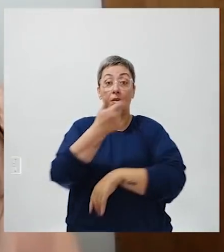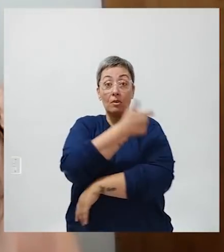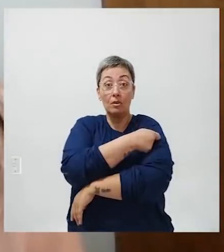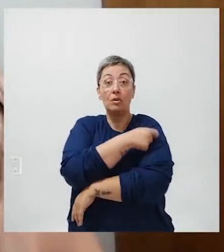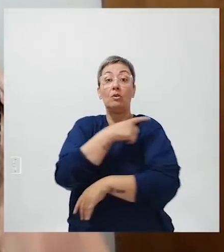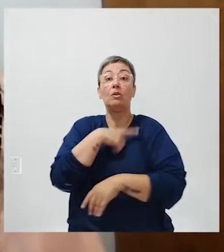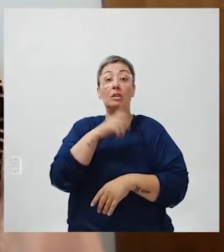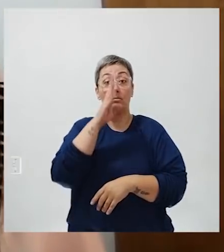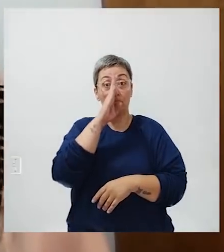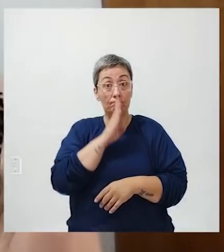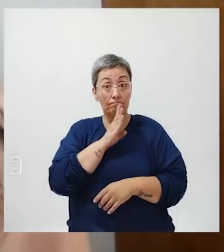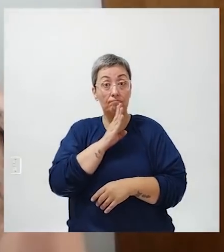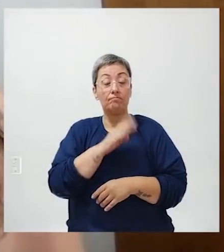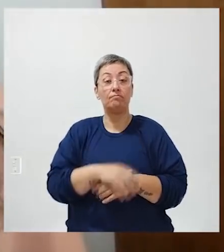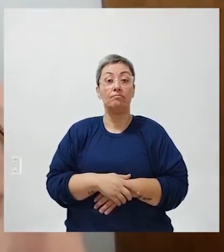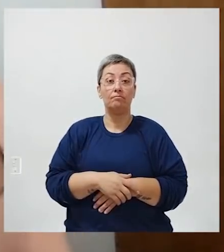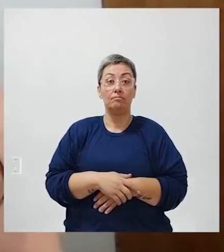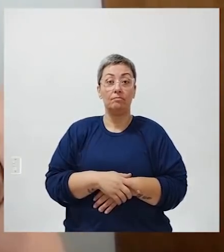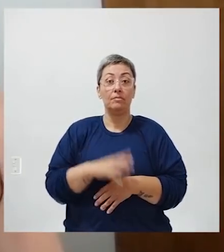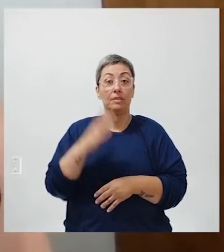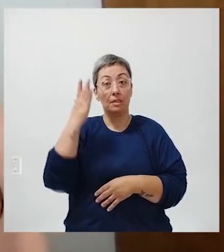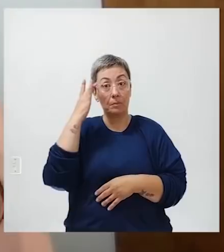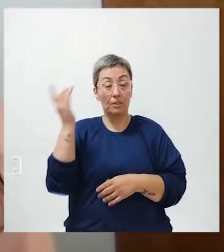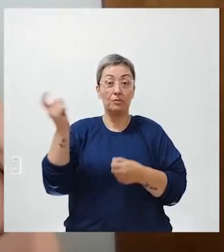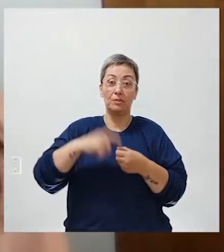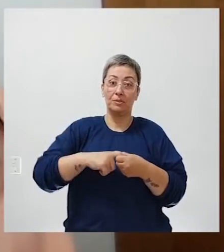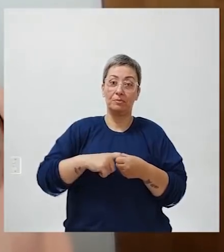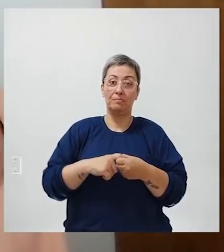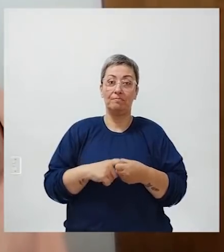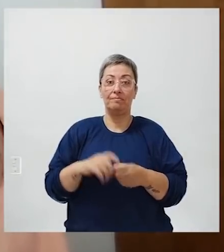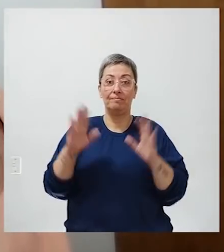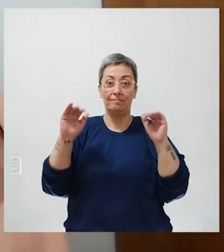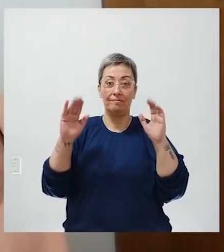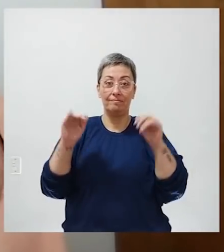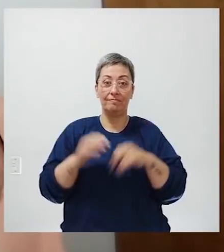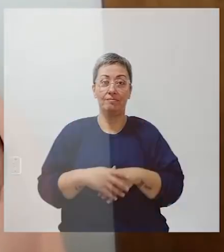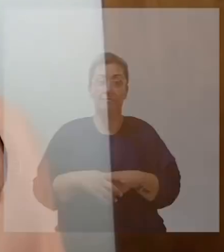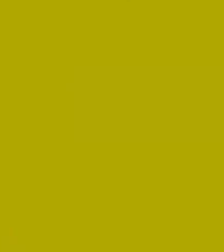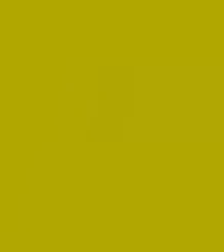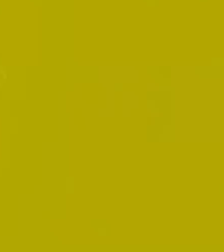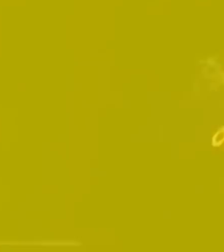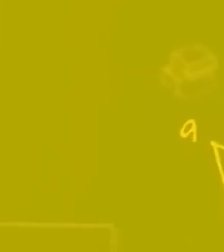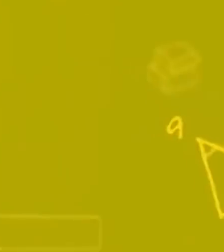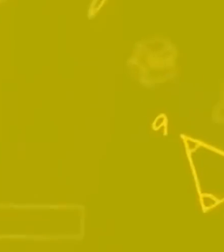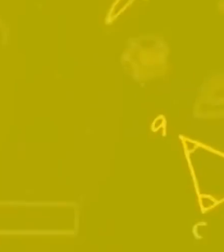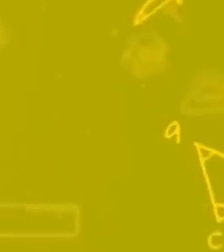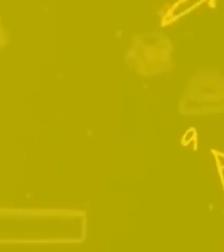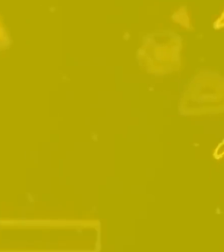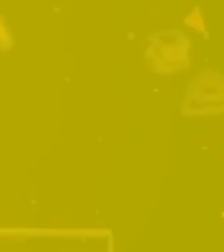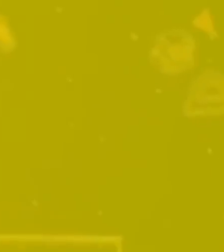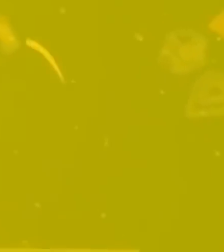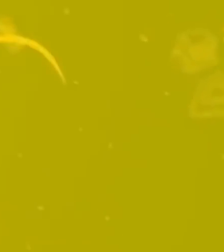vacinas são gratuitas. Amanhã eu tô de volta. Tchau, tchau!